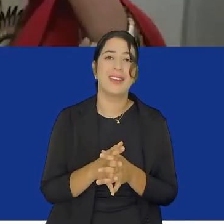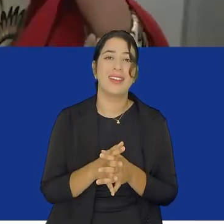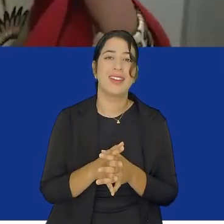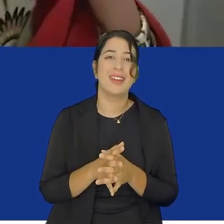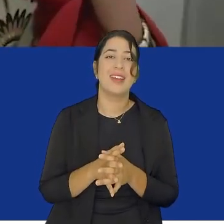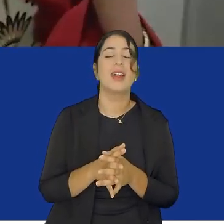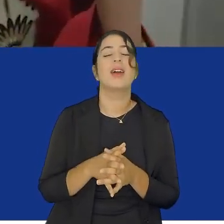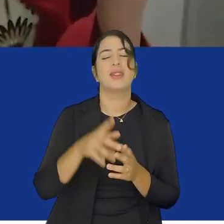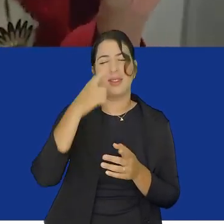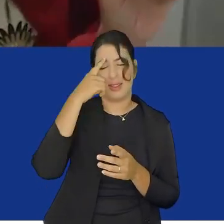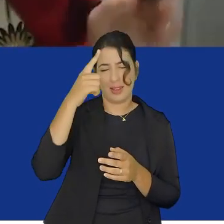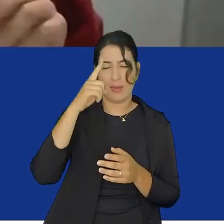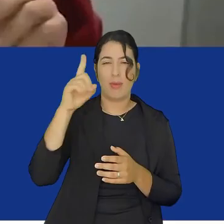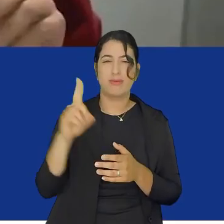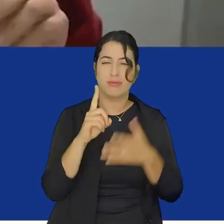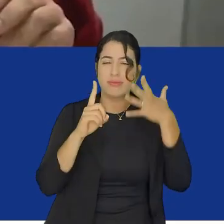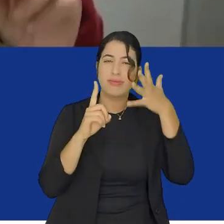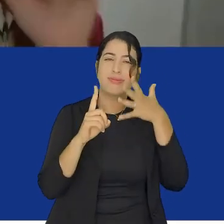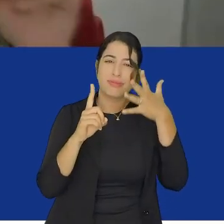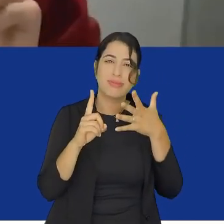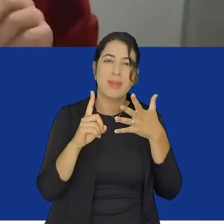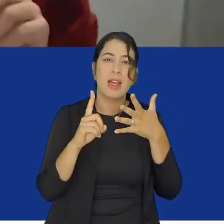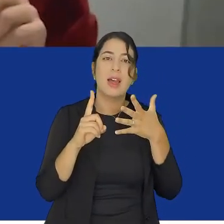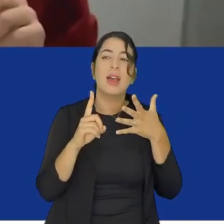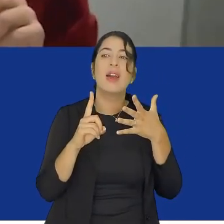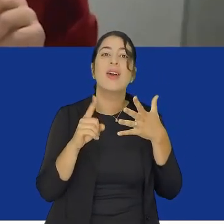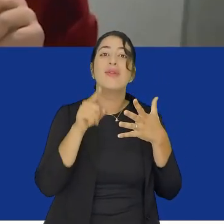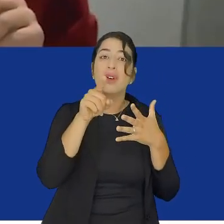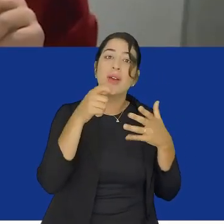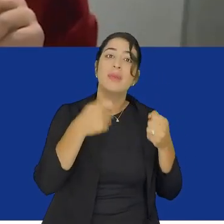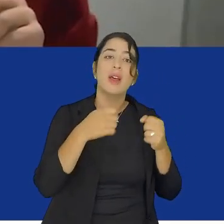no começo da palestra, que a Liz já disse, pede ajuda.